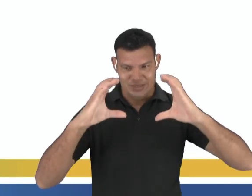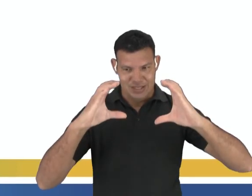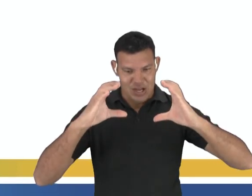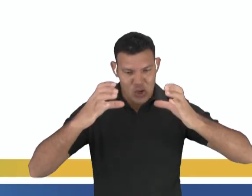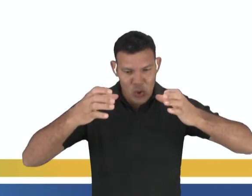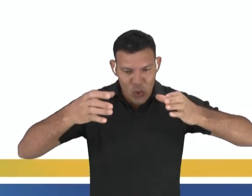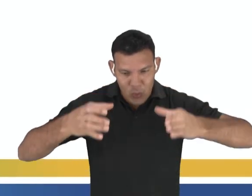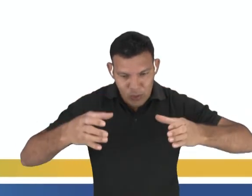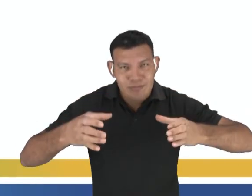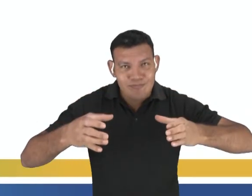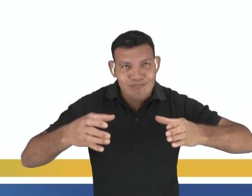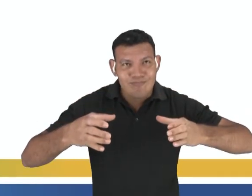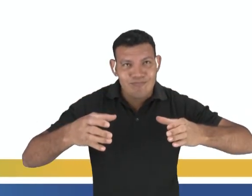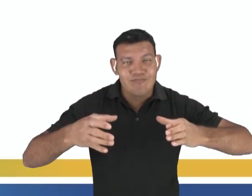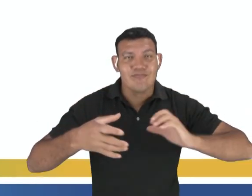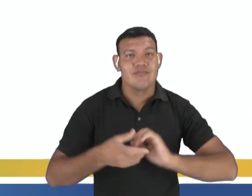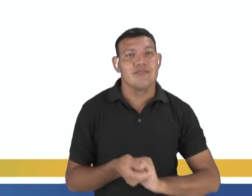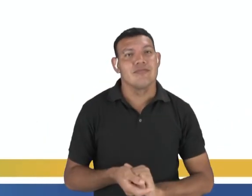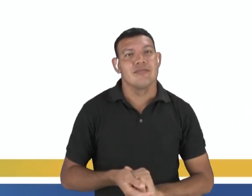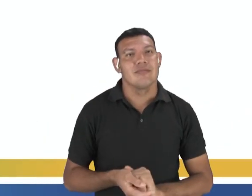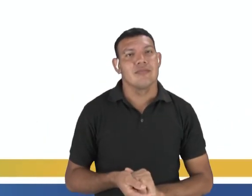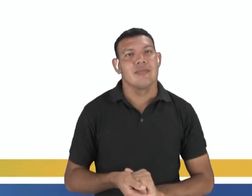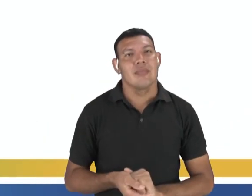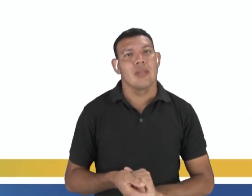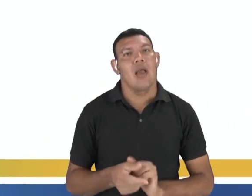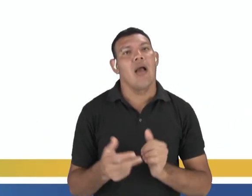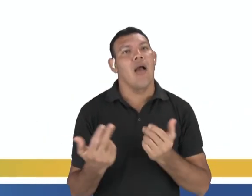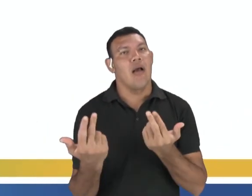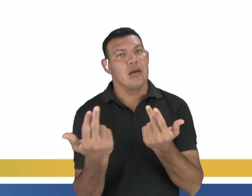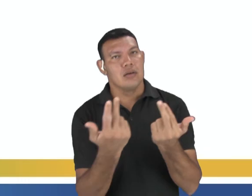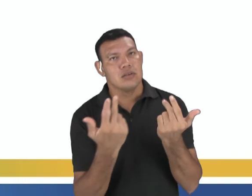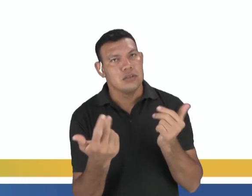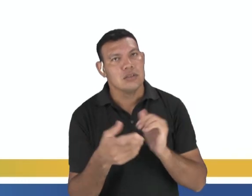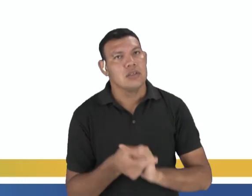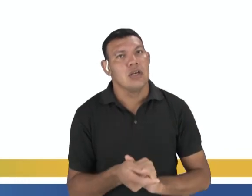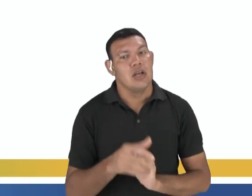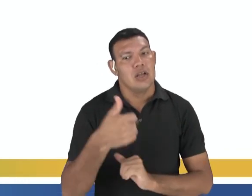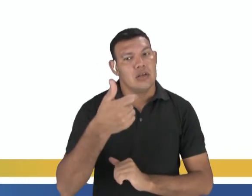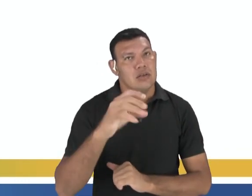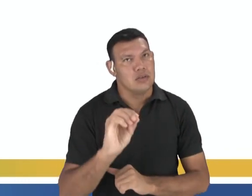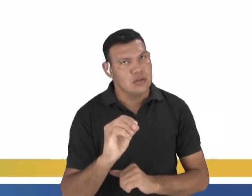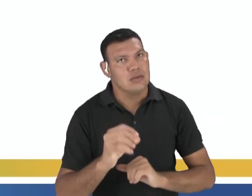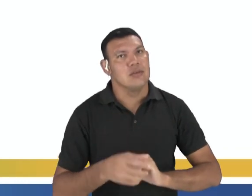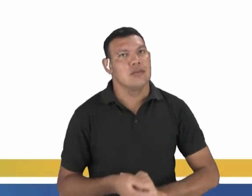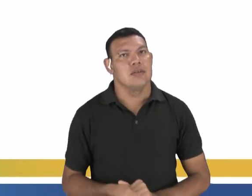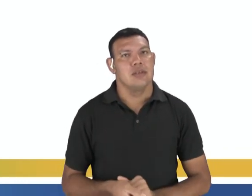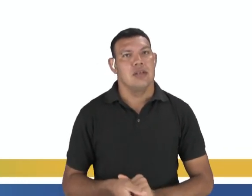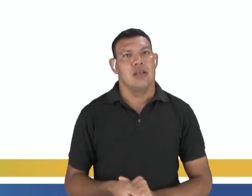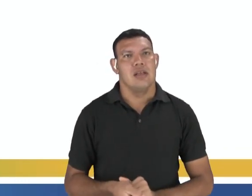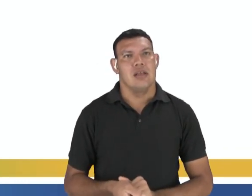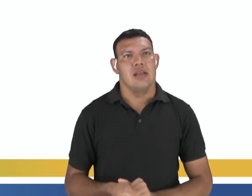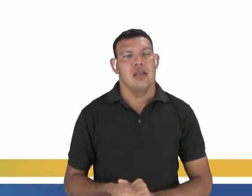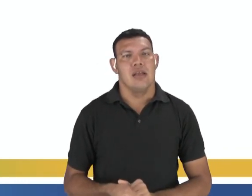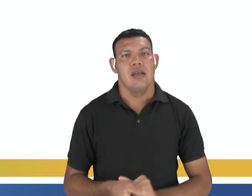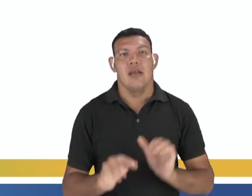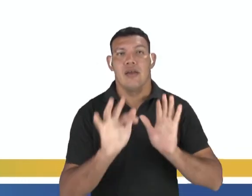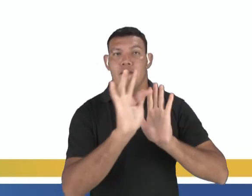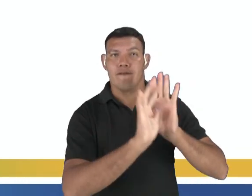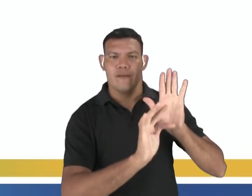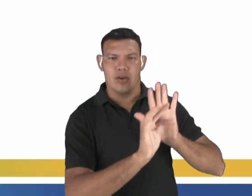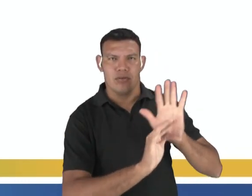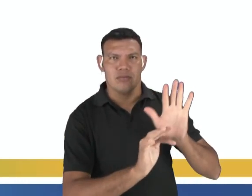e tem o diâmetro igual a 10. Na fórmula eu não uso o diâmetro, eu uso o raio. O raio não é metade